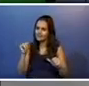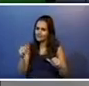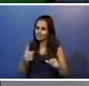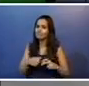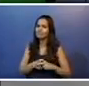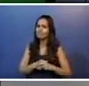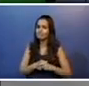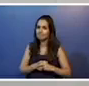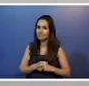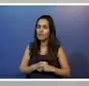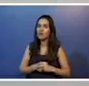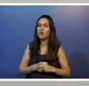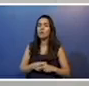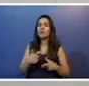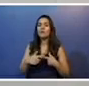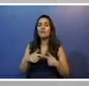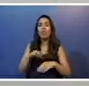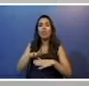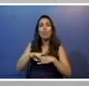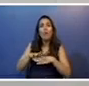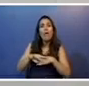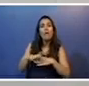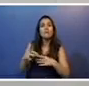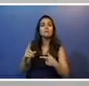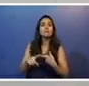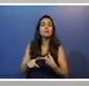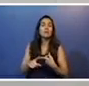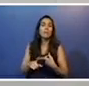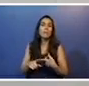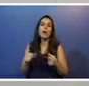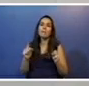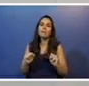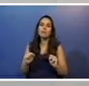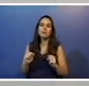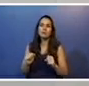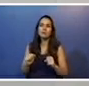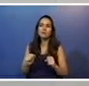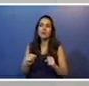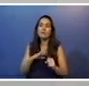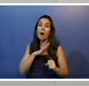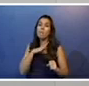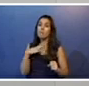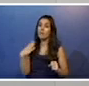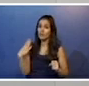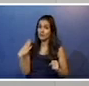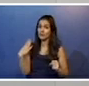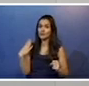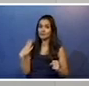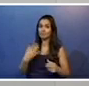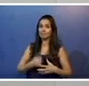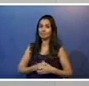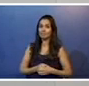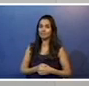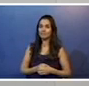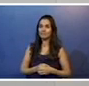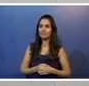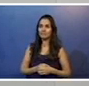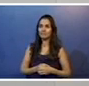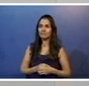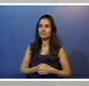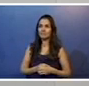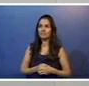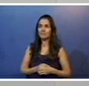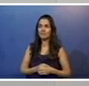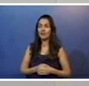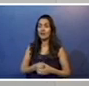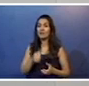prejudicar, pode trazer doenças, tá, crianças? Doenças que podem até levar à morte, ok? Então, vamos lá, vamos ver